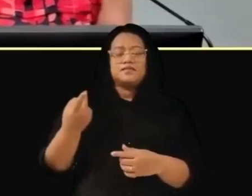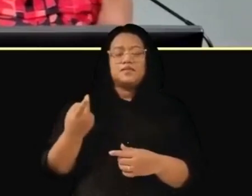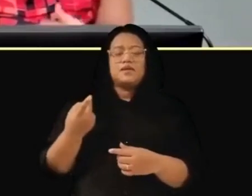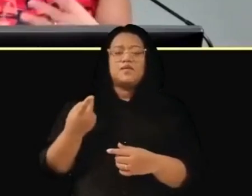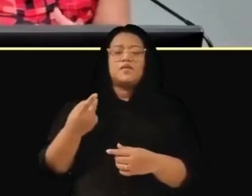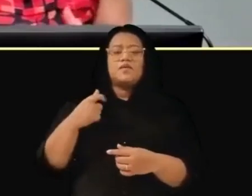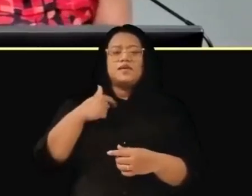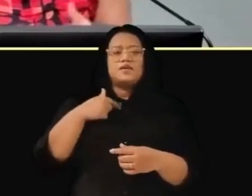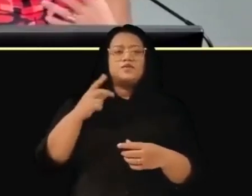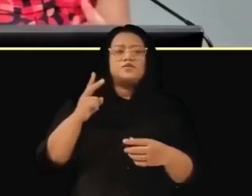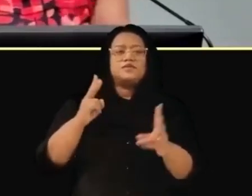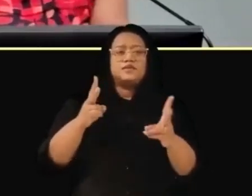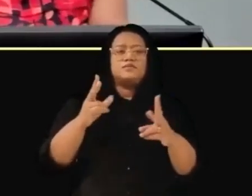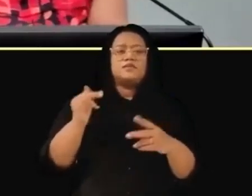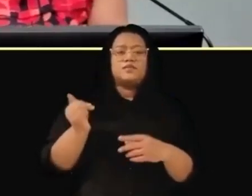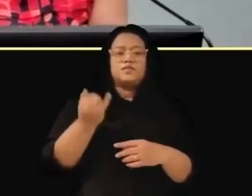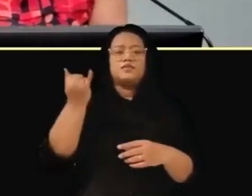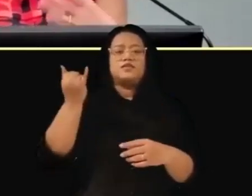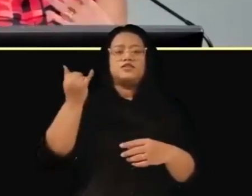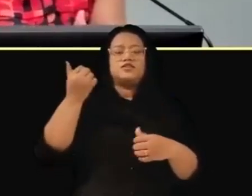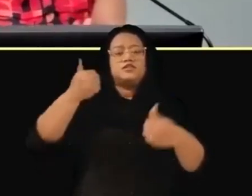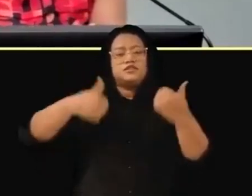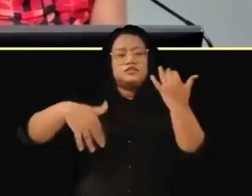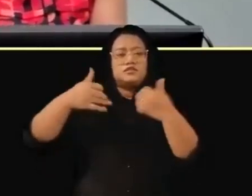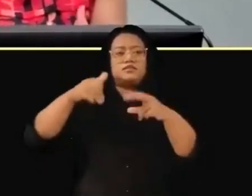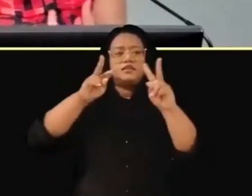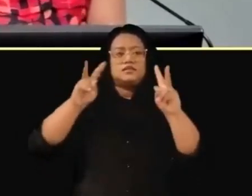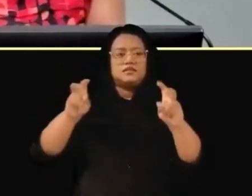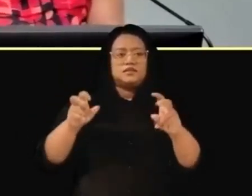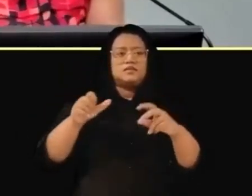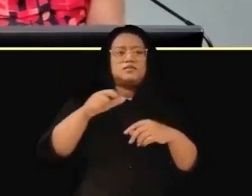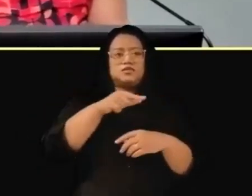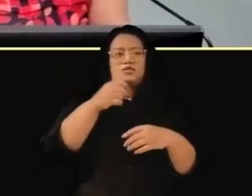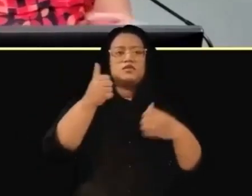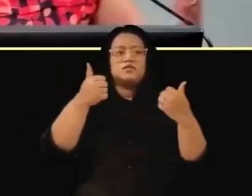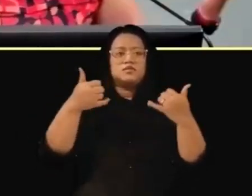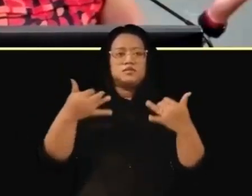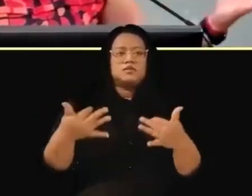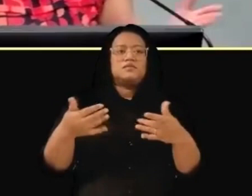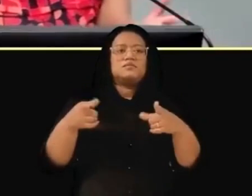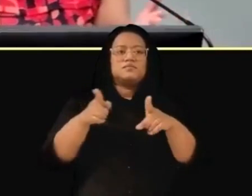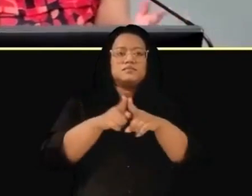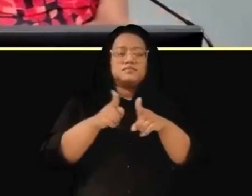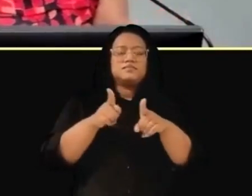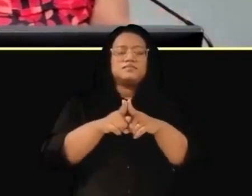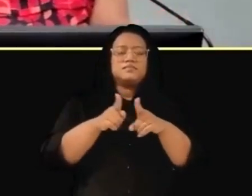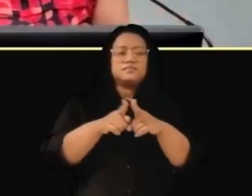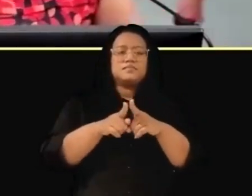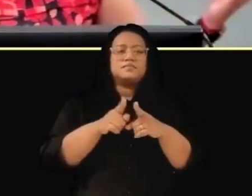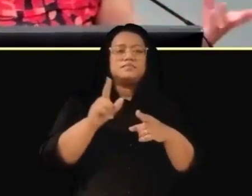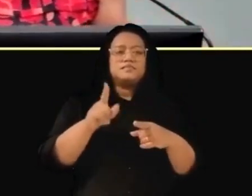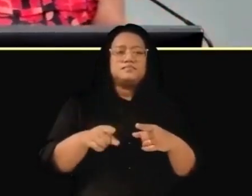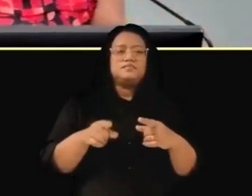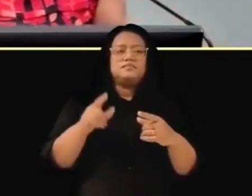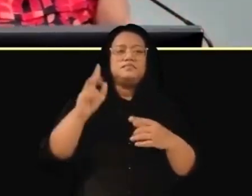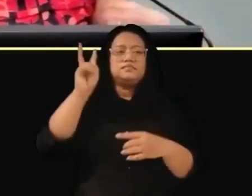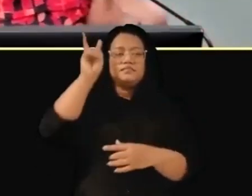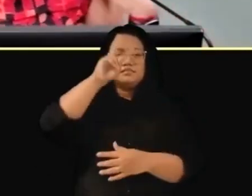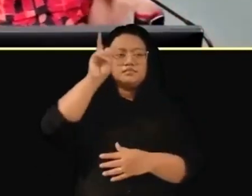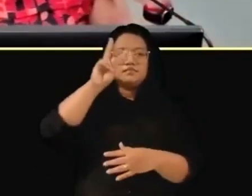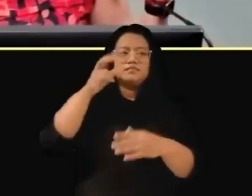de reiterar, acho que é importante a gente falar disso. Foi muito importante o senhor ter falado sobre esse apanhado histórico,